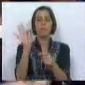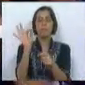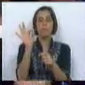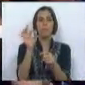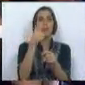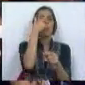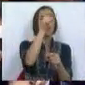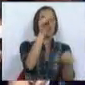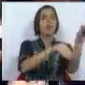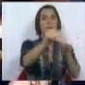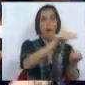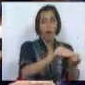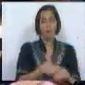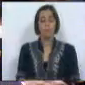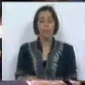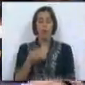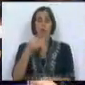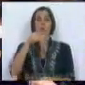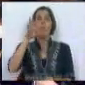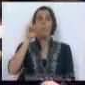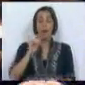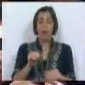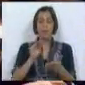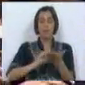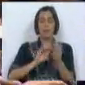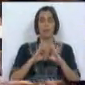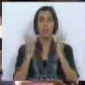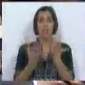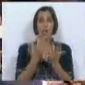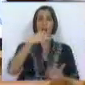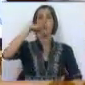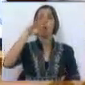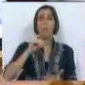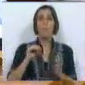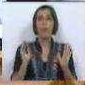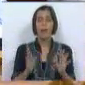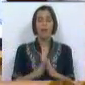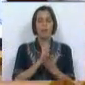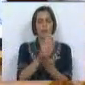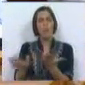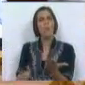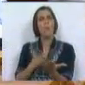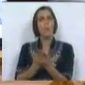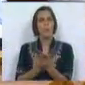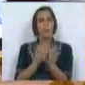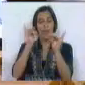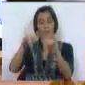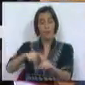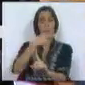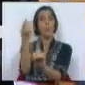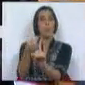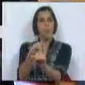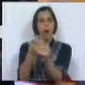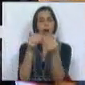e eleitores. O Partido Socialista e o Secretário-Geral do Partido Socialista propuseram-se até final do ano